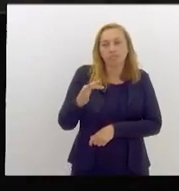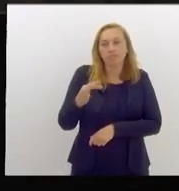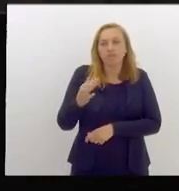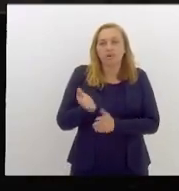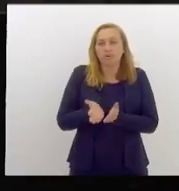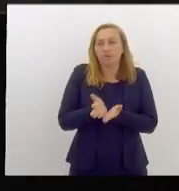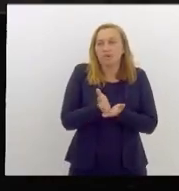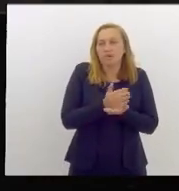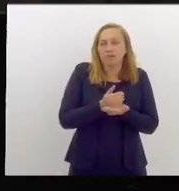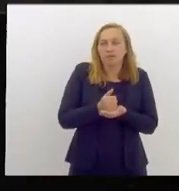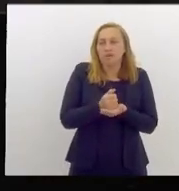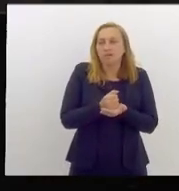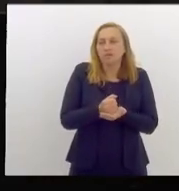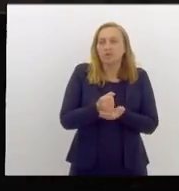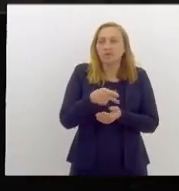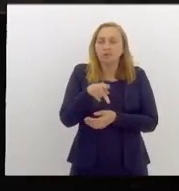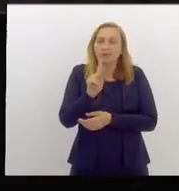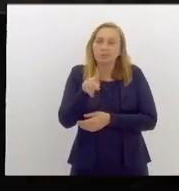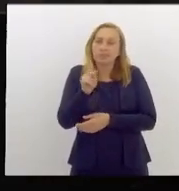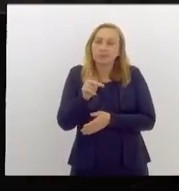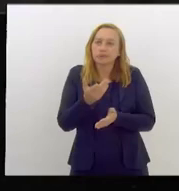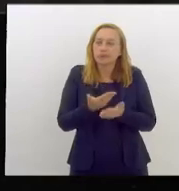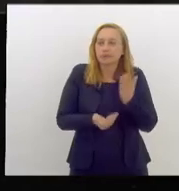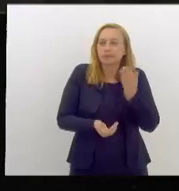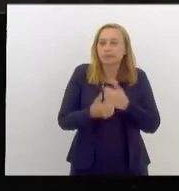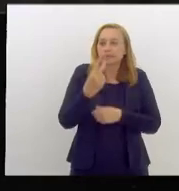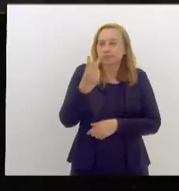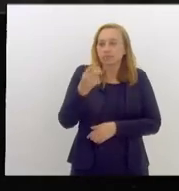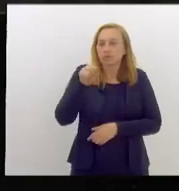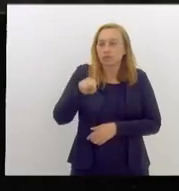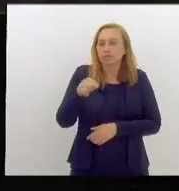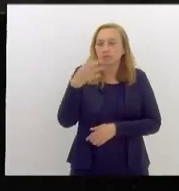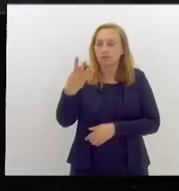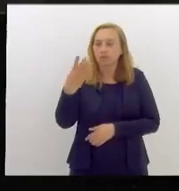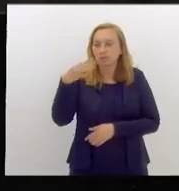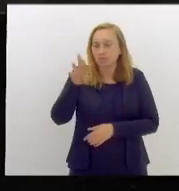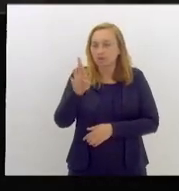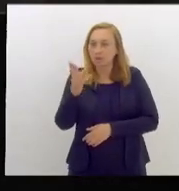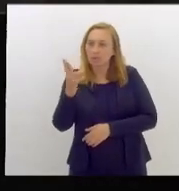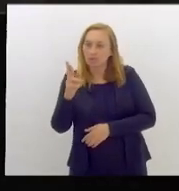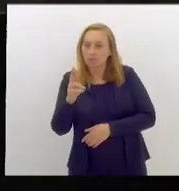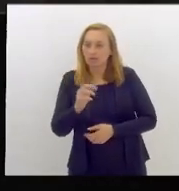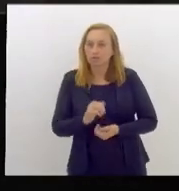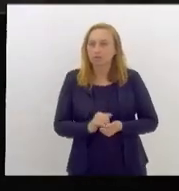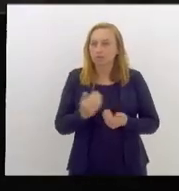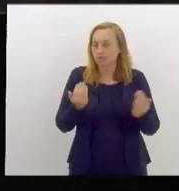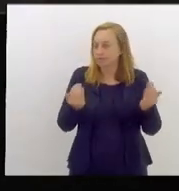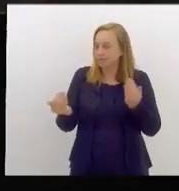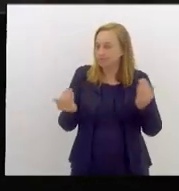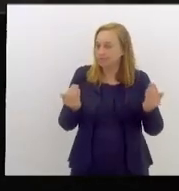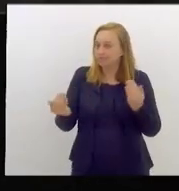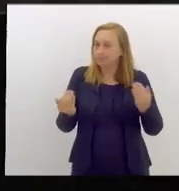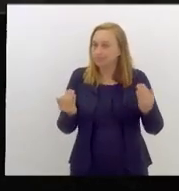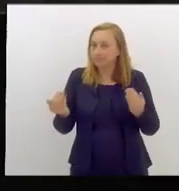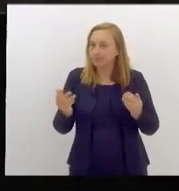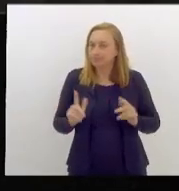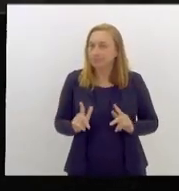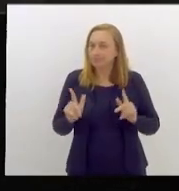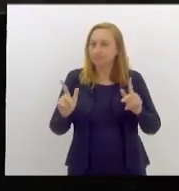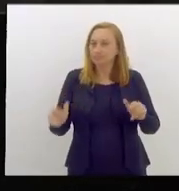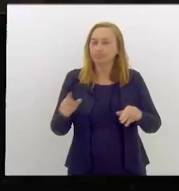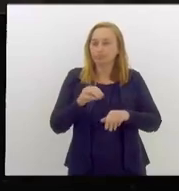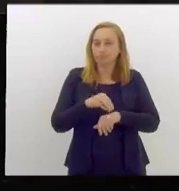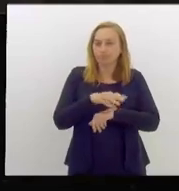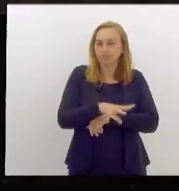receita de royalties com uma queda de dois ponto quatro bilhões se nós compararmos esses mesmos indicadores